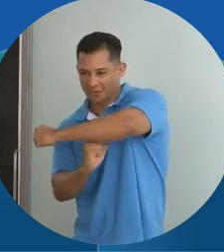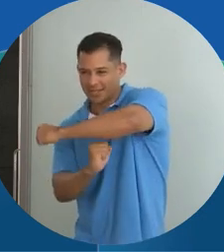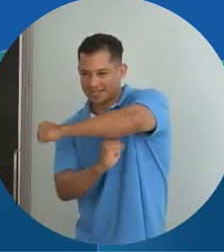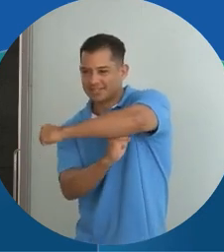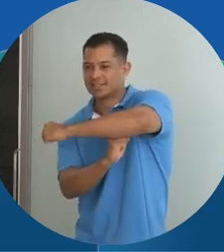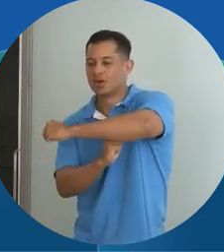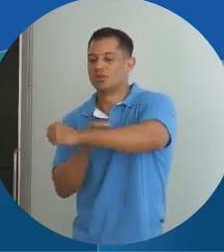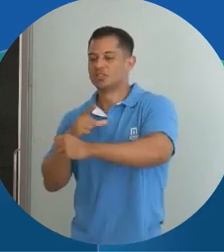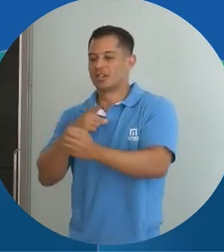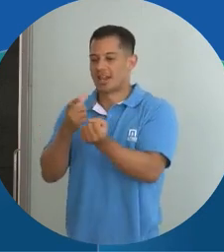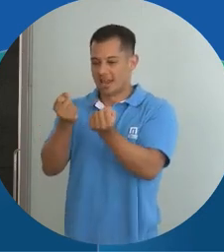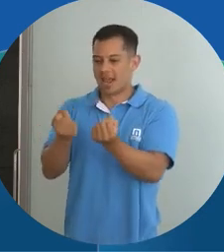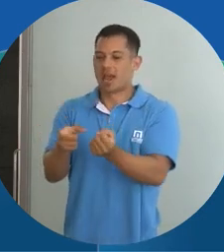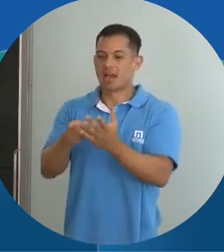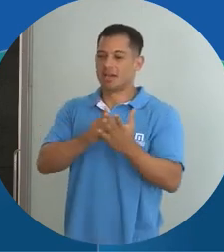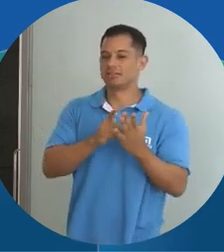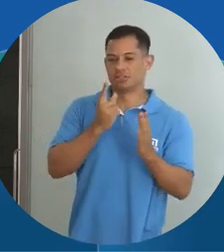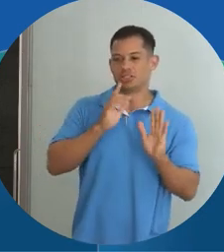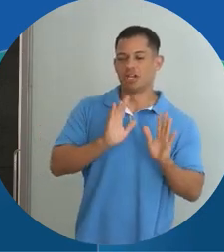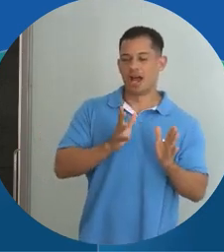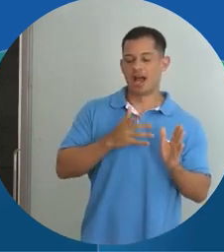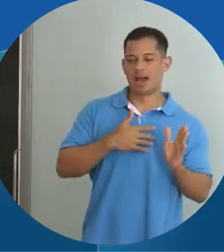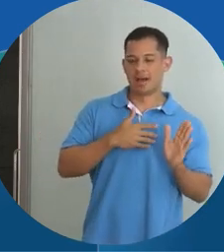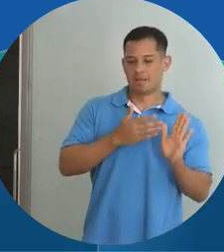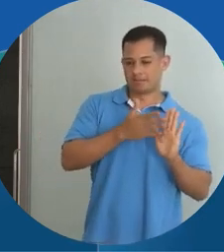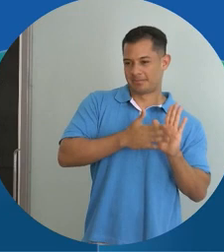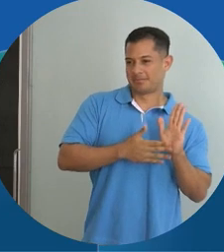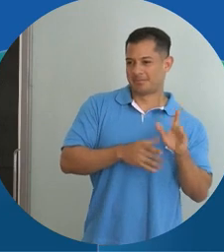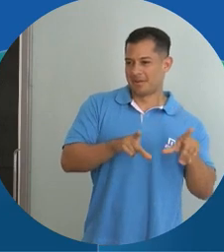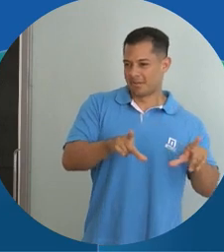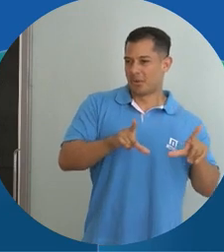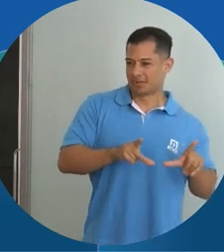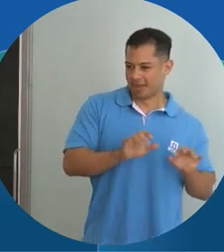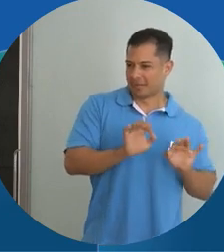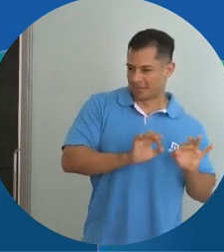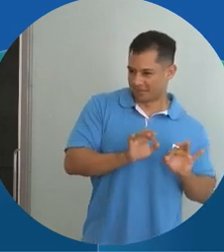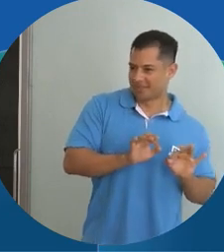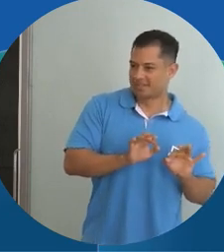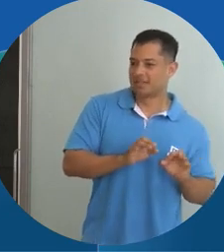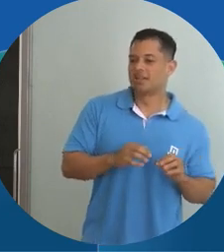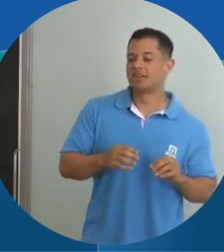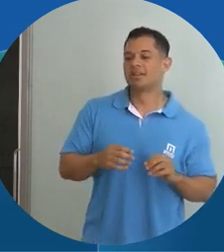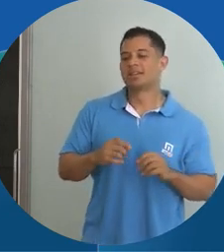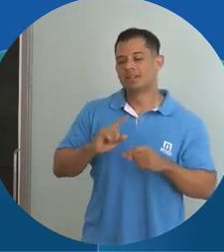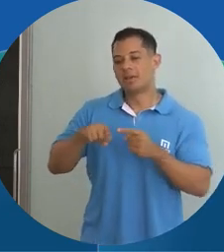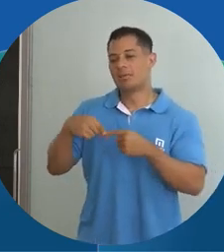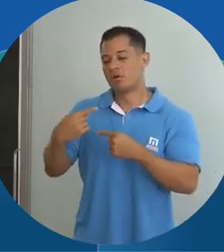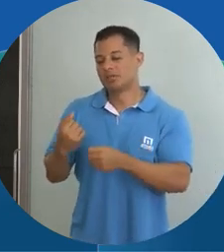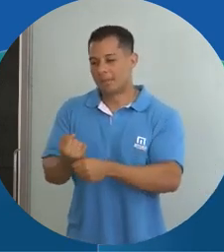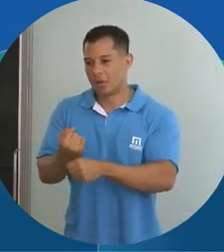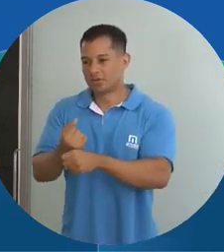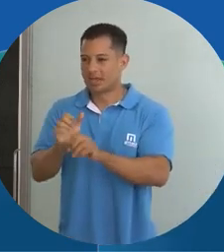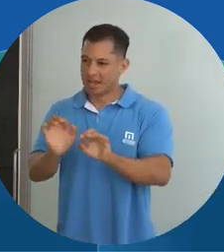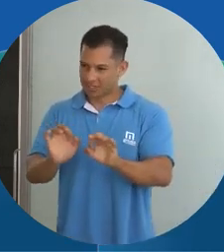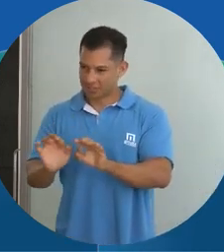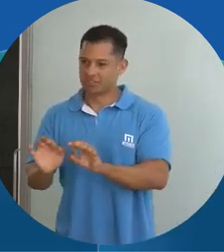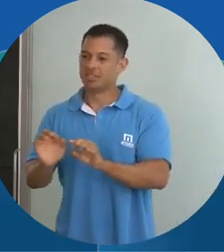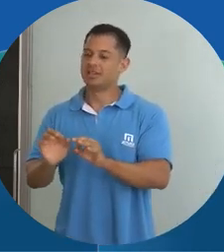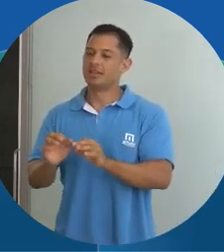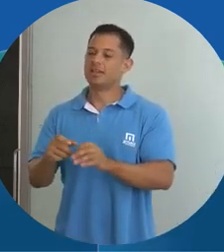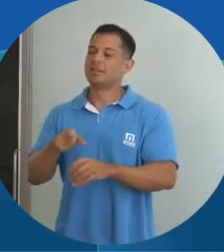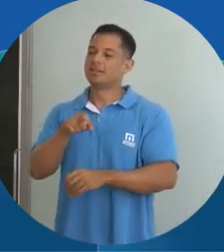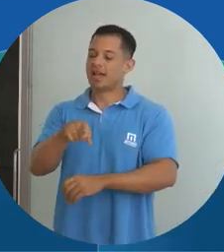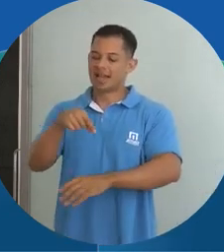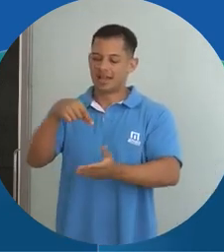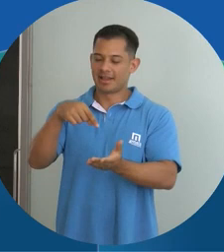foi prevista e a estrutura, né, na sua fase de montagem. Após a montagem, à medida que as